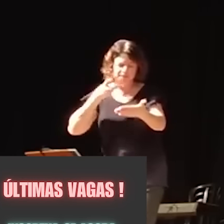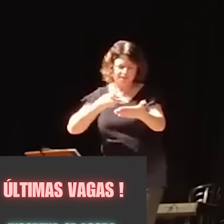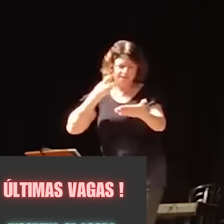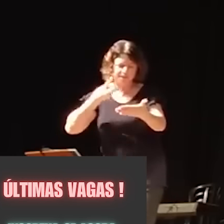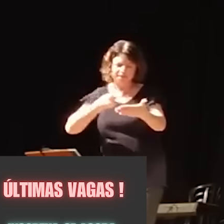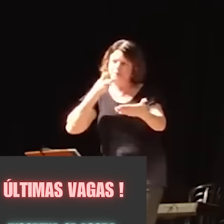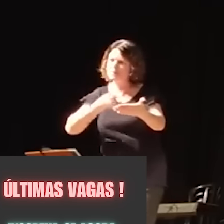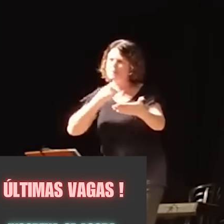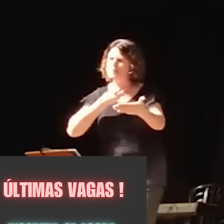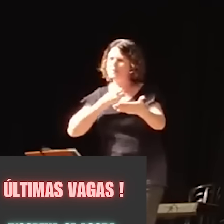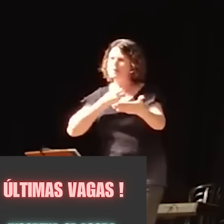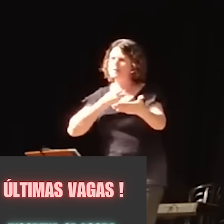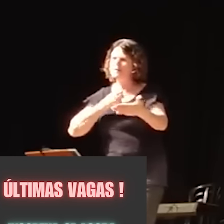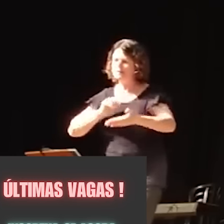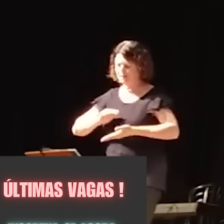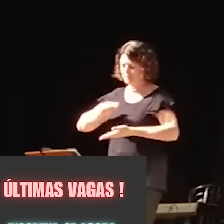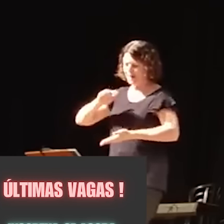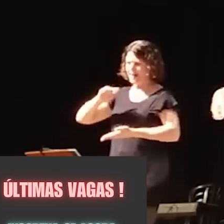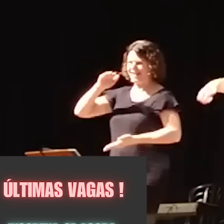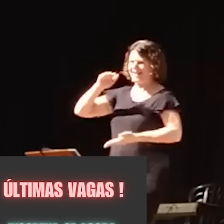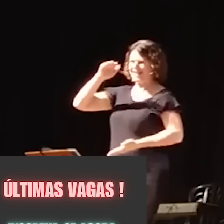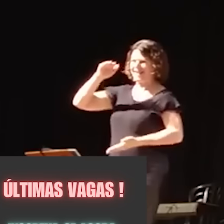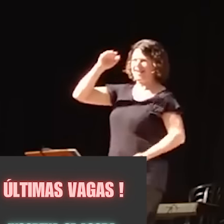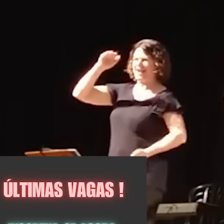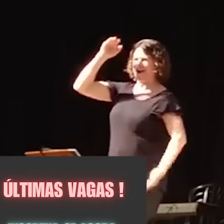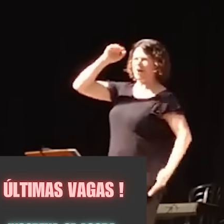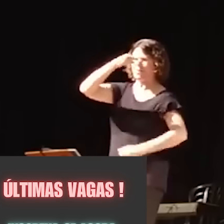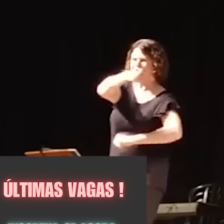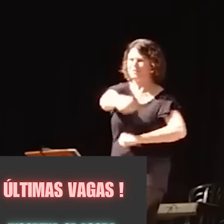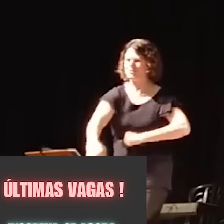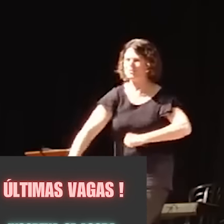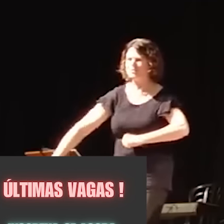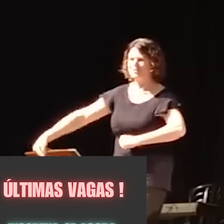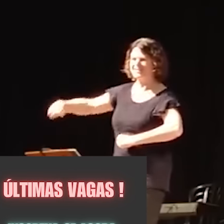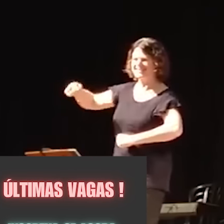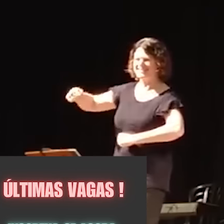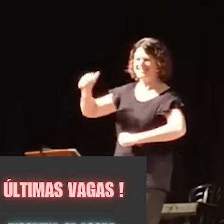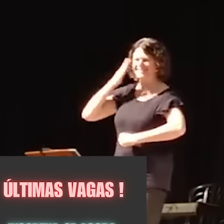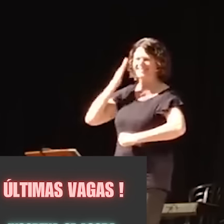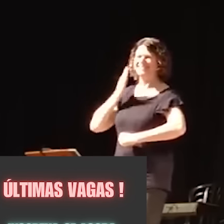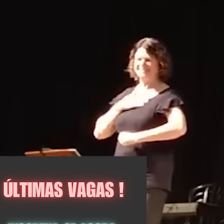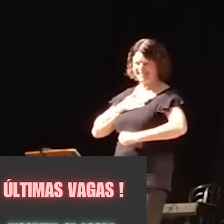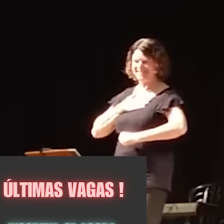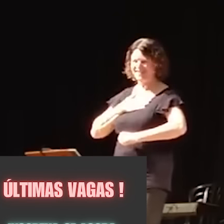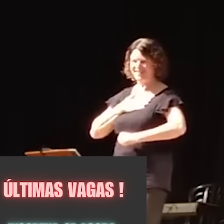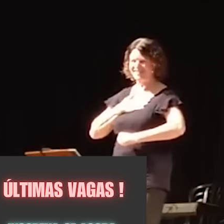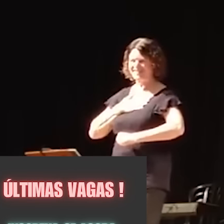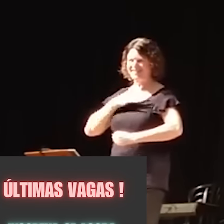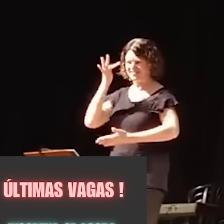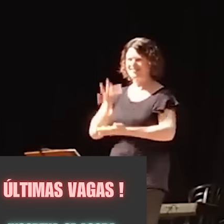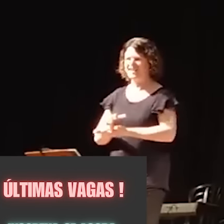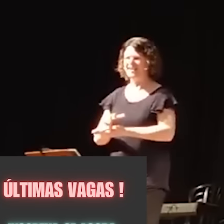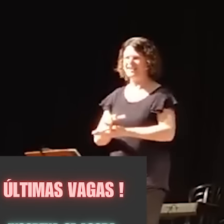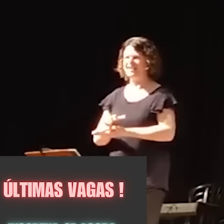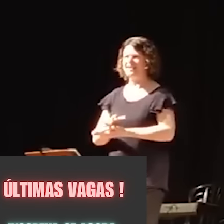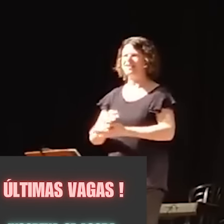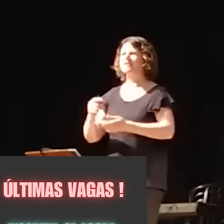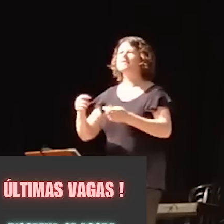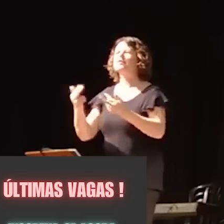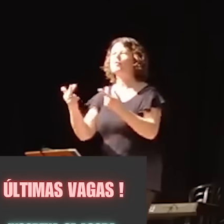TR perto então você tem que pegar a palavra de Deus misturar com arroz e feijão engolir aquilo